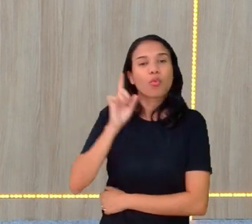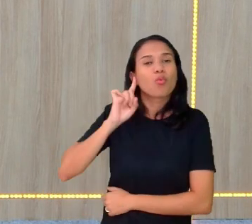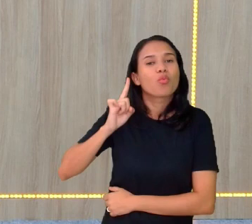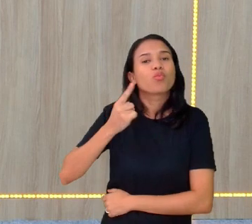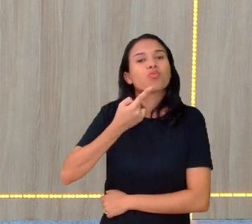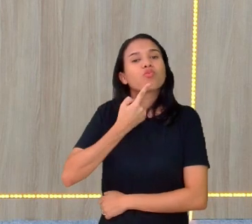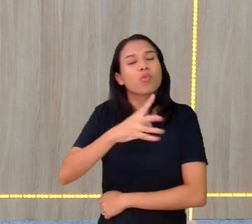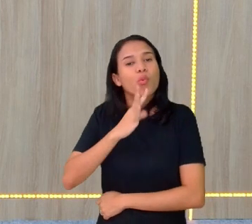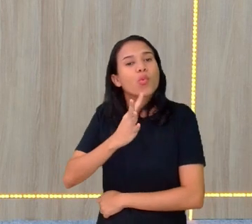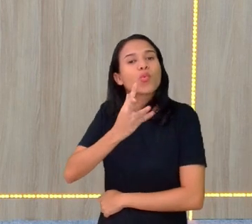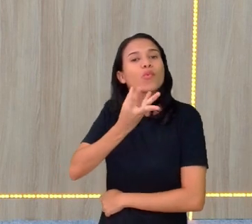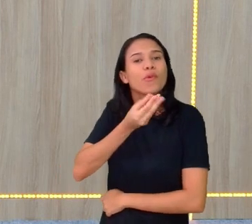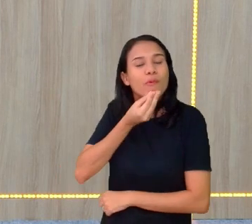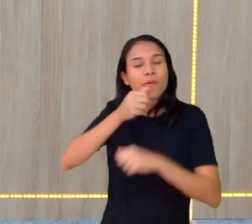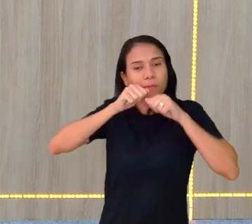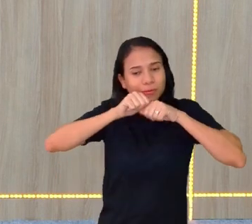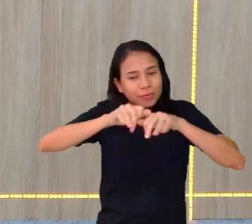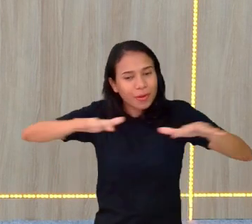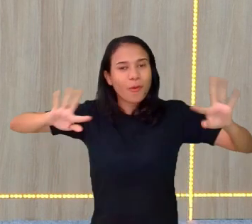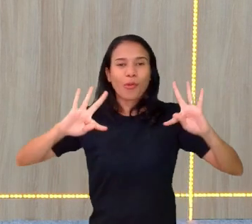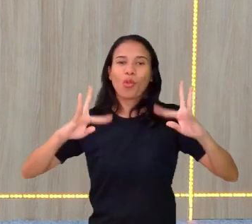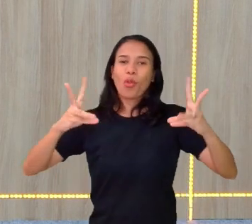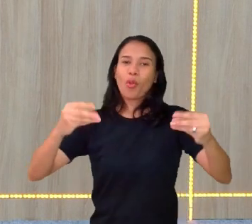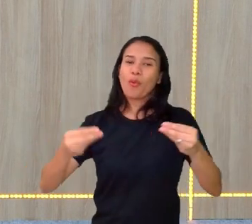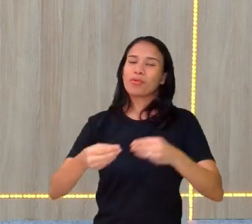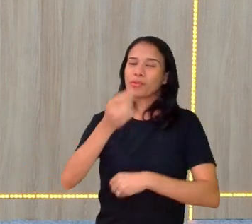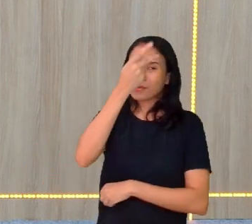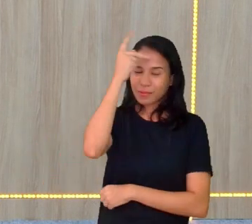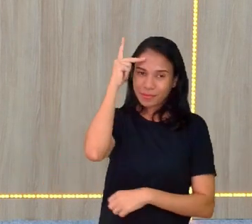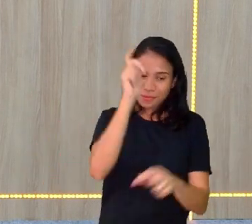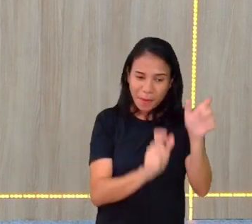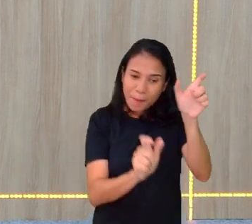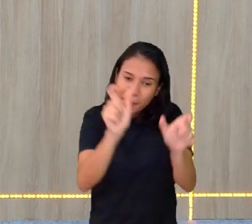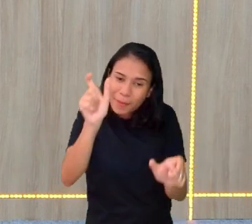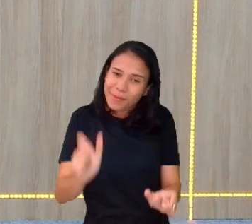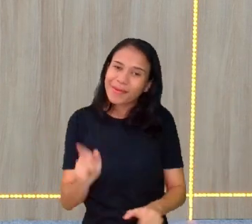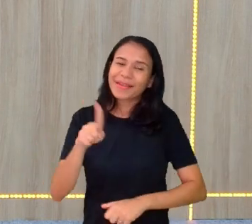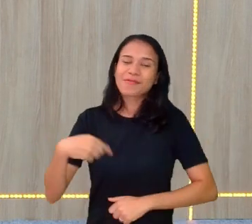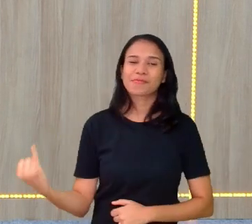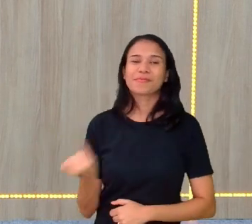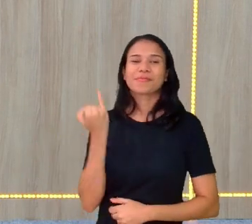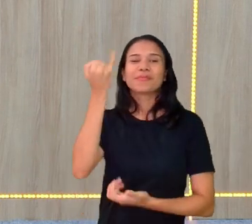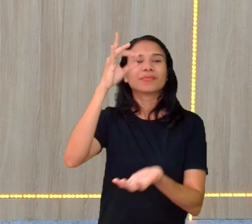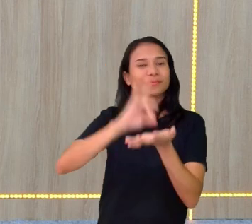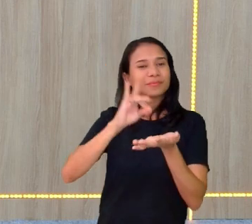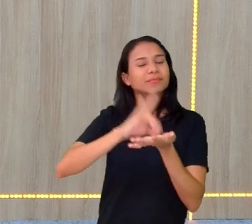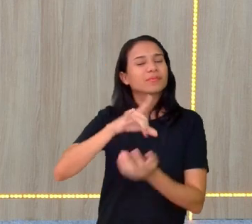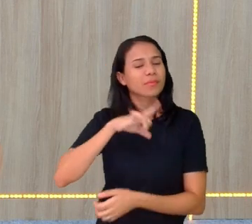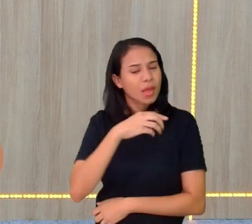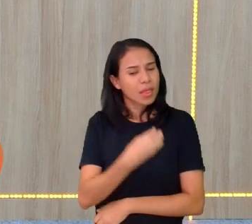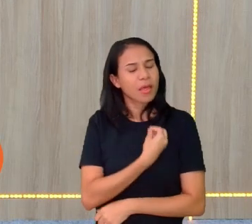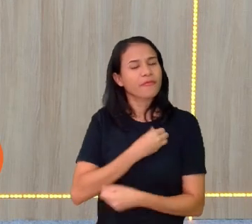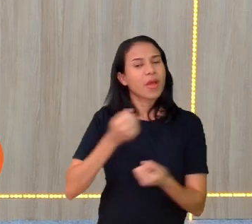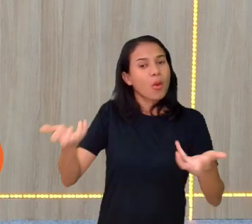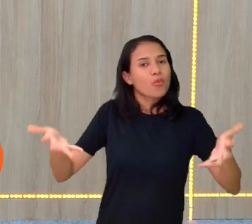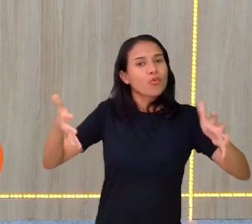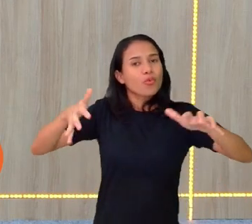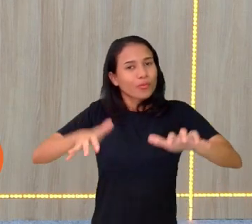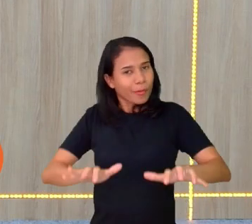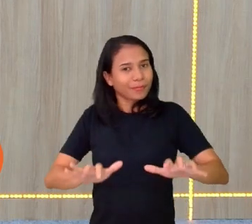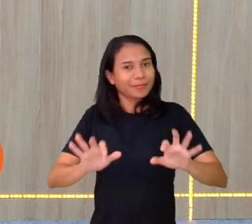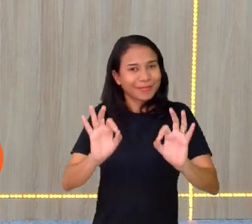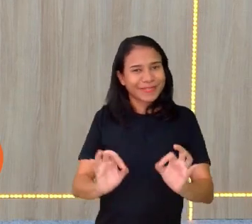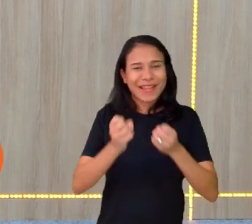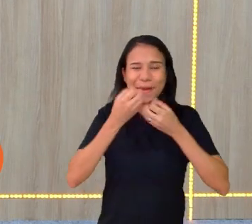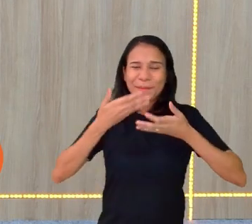esse conhecimento chegue para todo mundo, né? Que é importante, né? A inclusão, certo? Então,